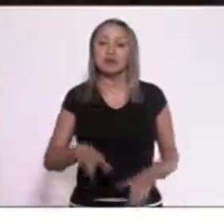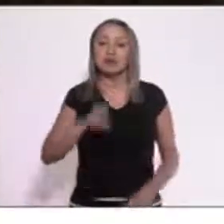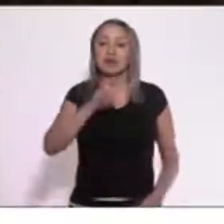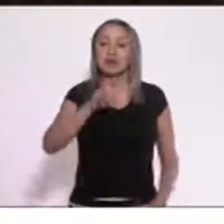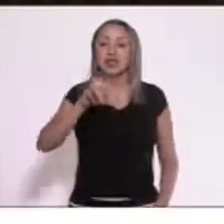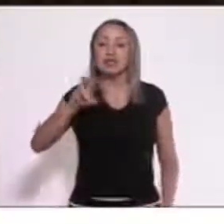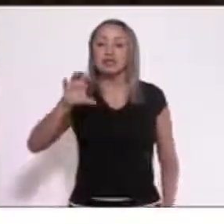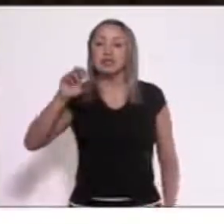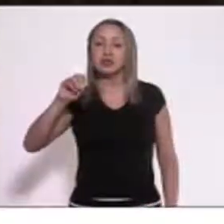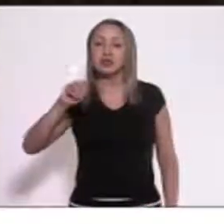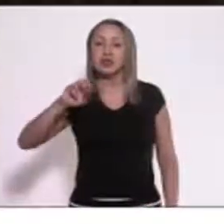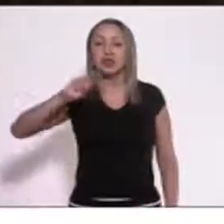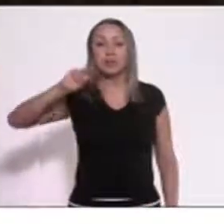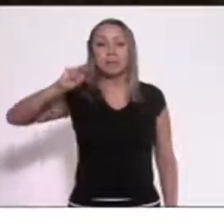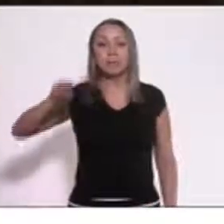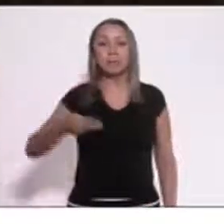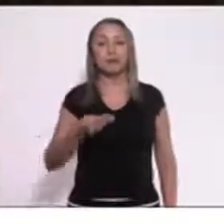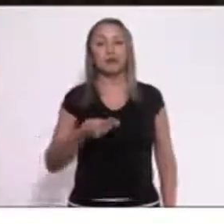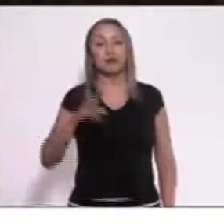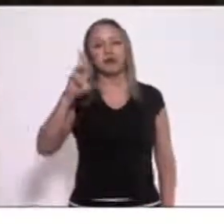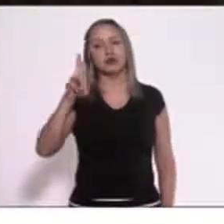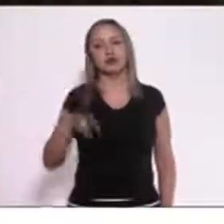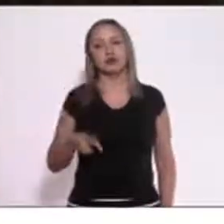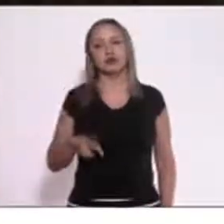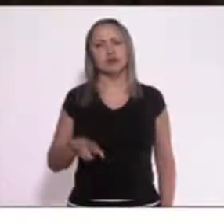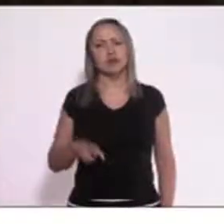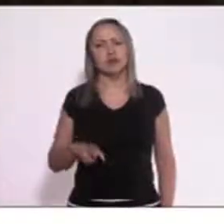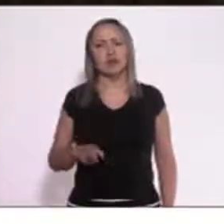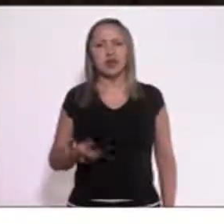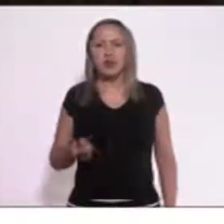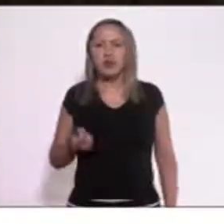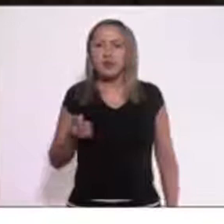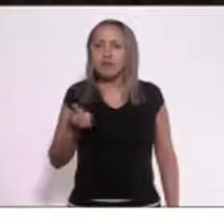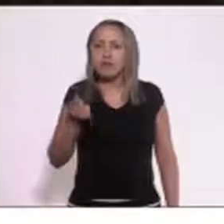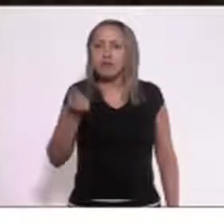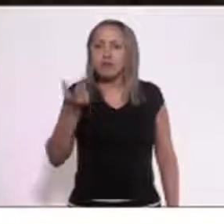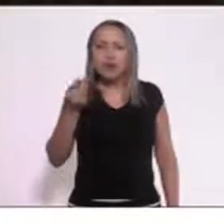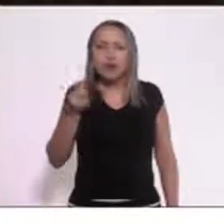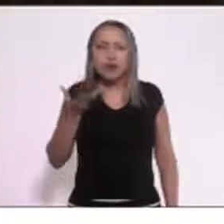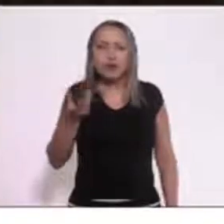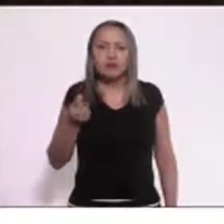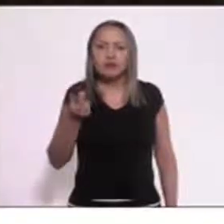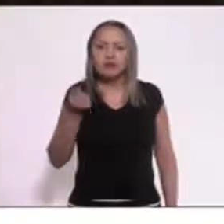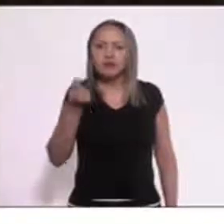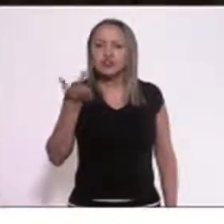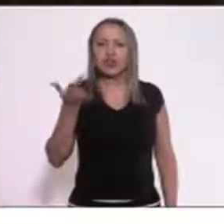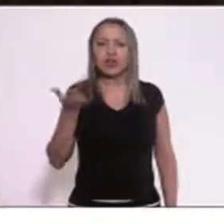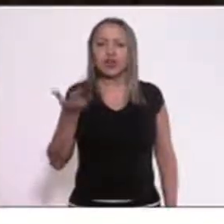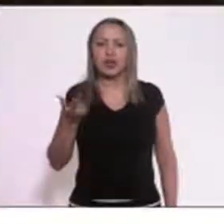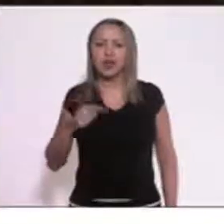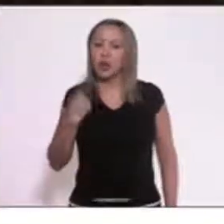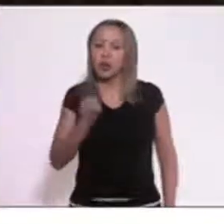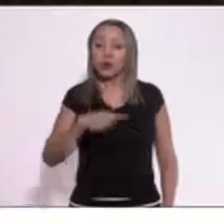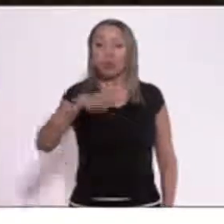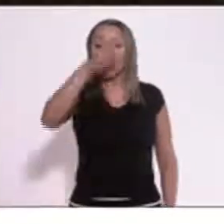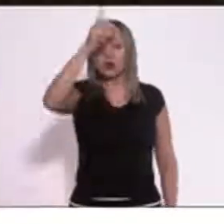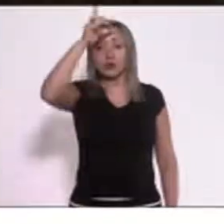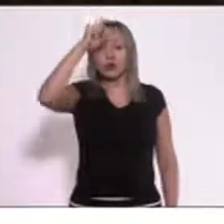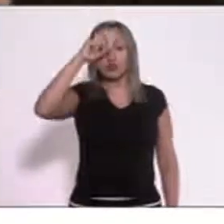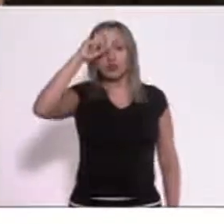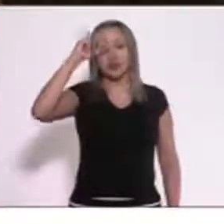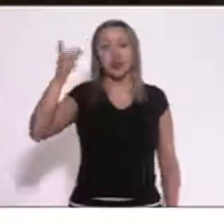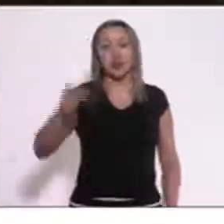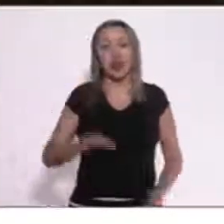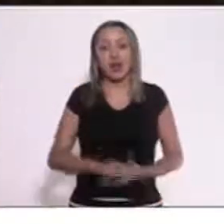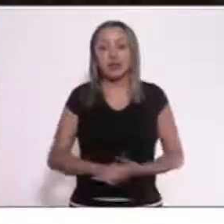550 milhões de reais. É muito dinheiro, é muito dinheiro. Quer dizer, os nossos hospitais, as nossas